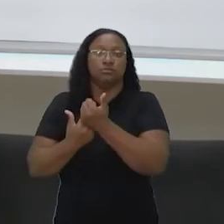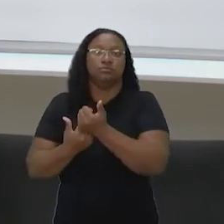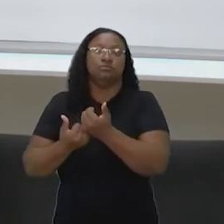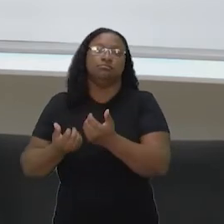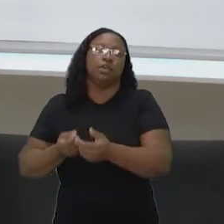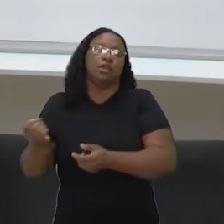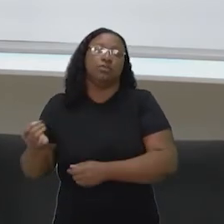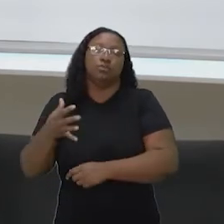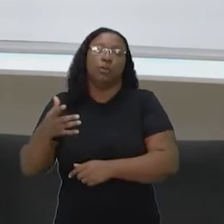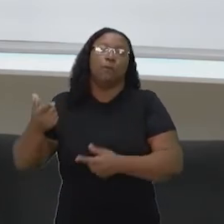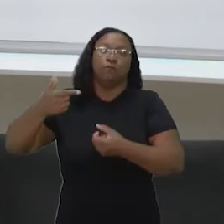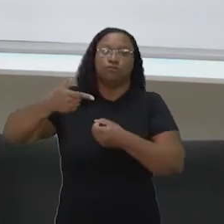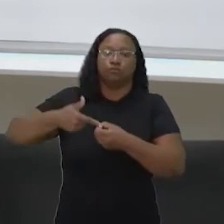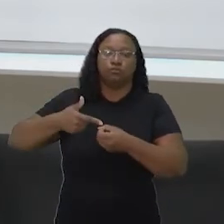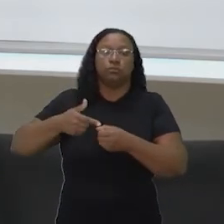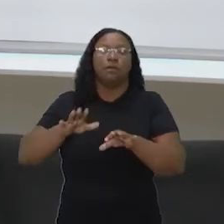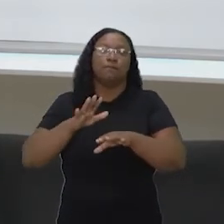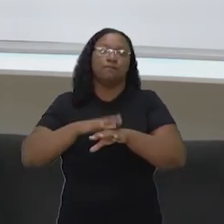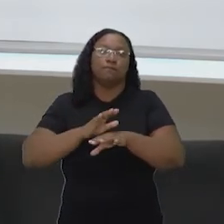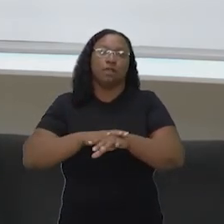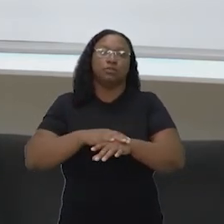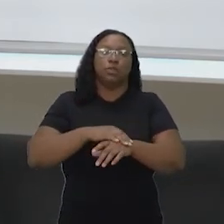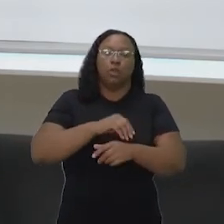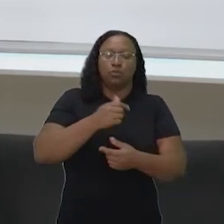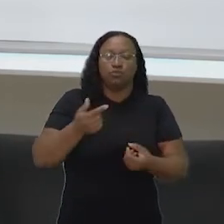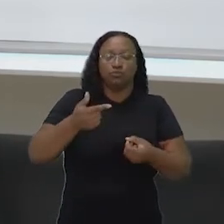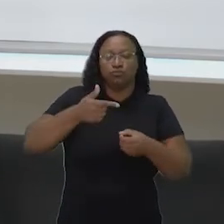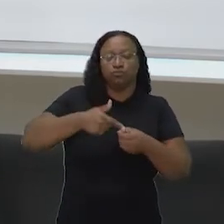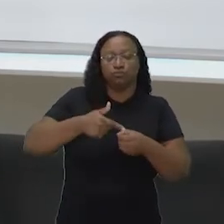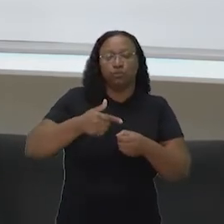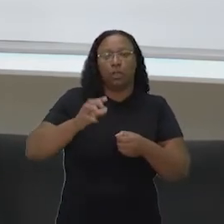natural queimando esse bioóleo. Então, ela faz esse bioóleo para substituir